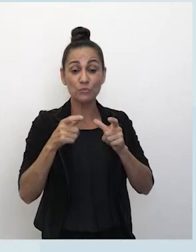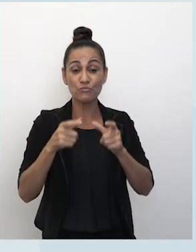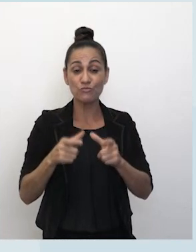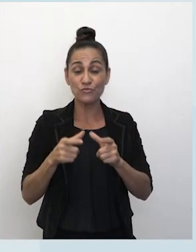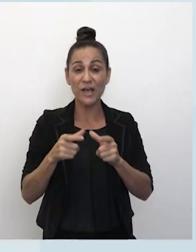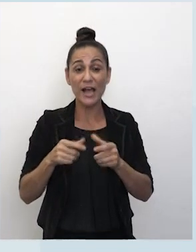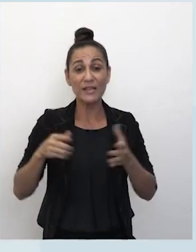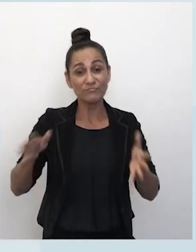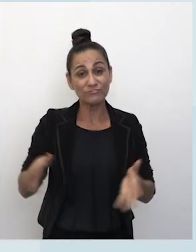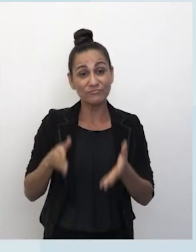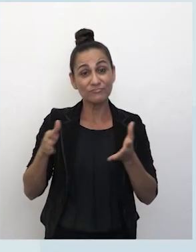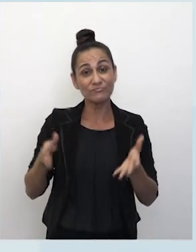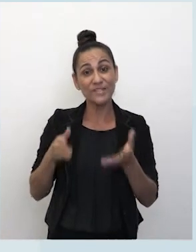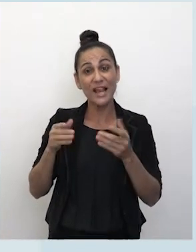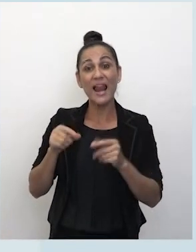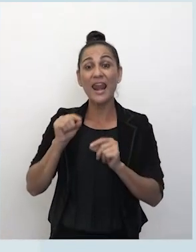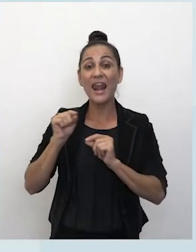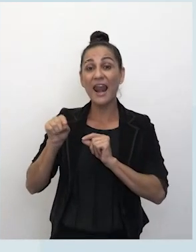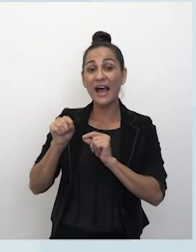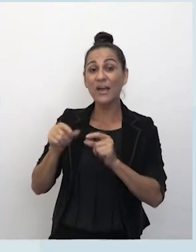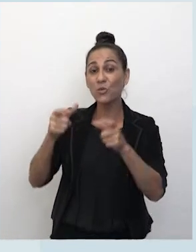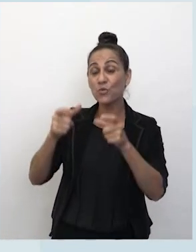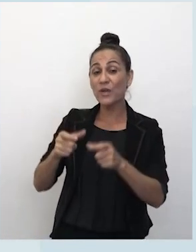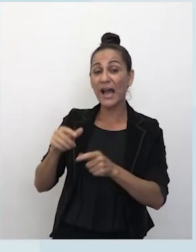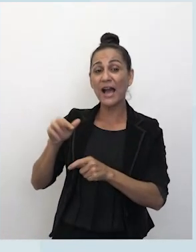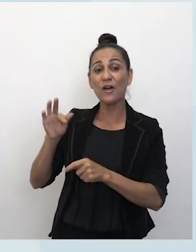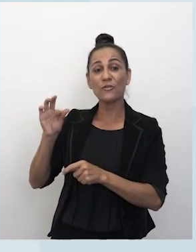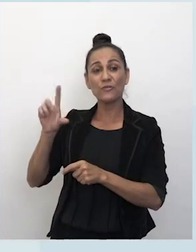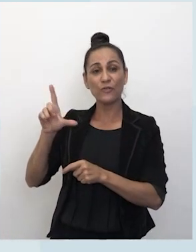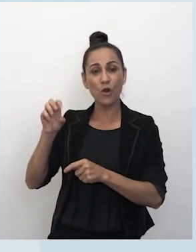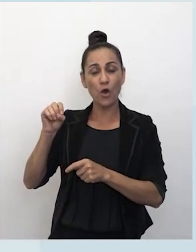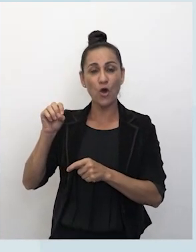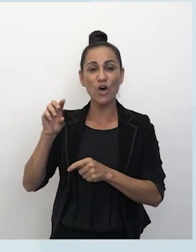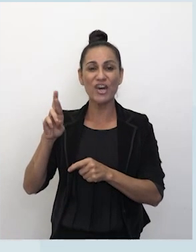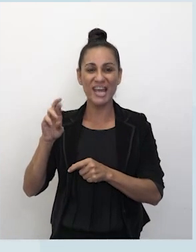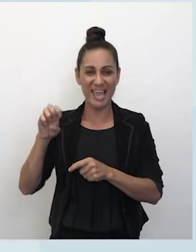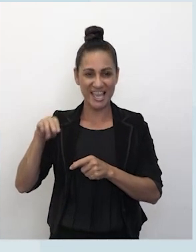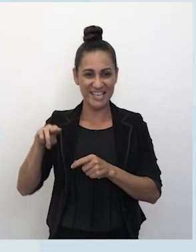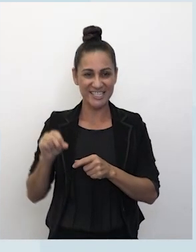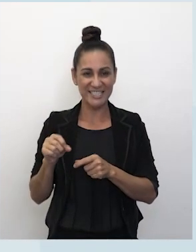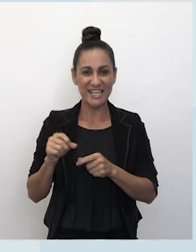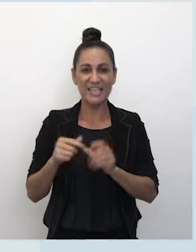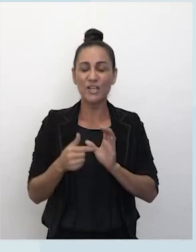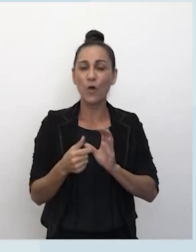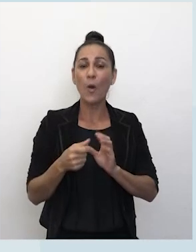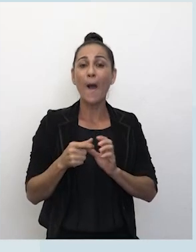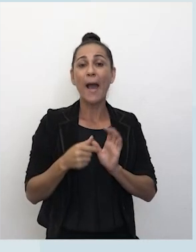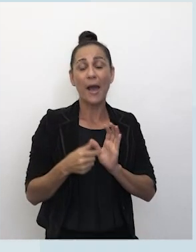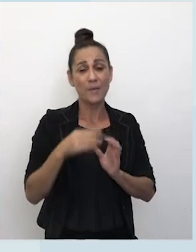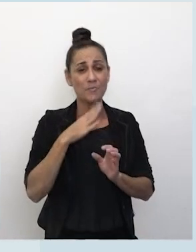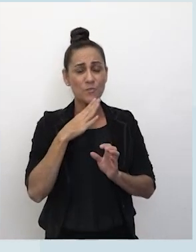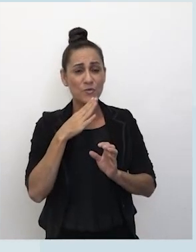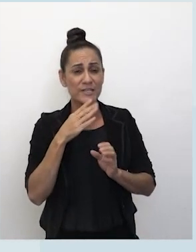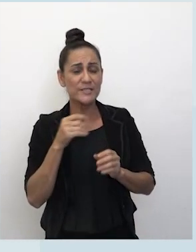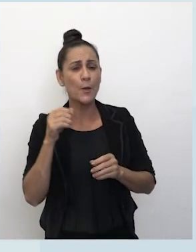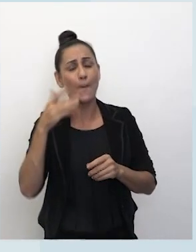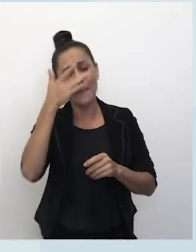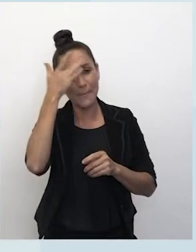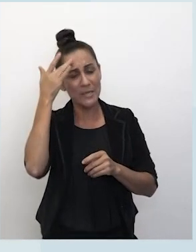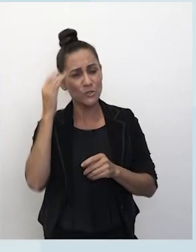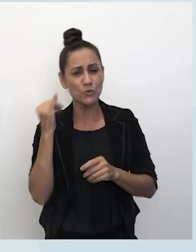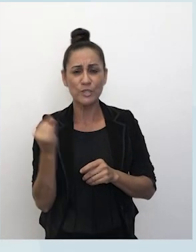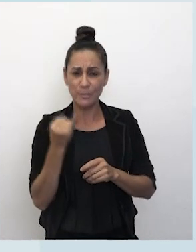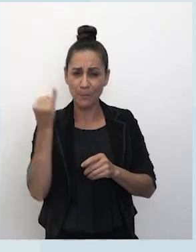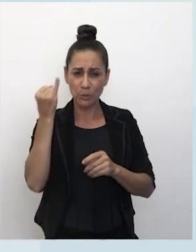pelo incentivo dela, que foi lá, apresentou ela para as pessoas certas e foi abrindo os caminhos, garantindo que ela fosse ter esse espaço, ela